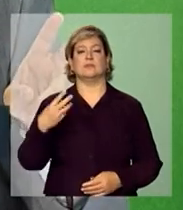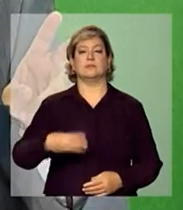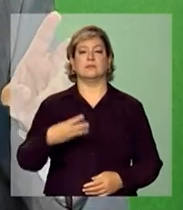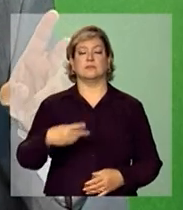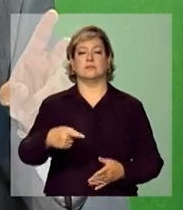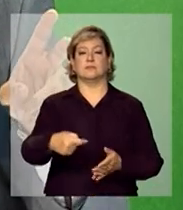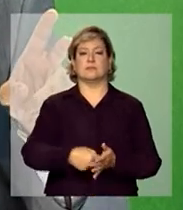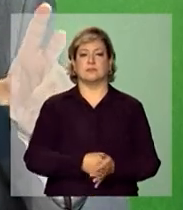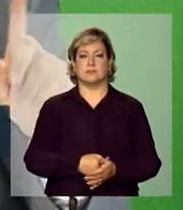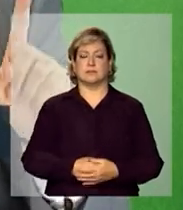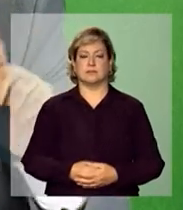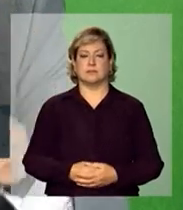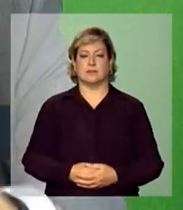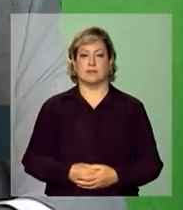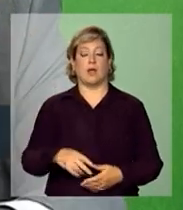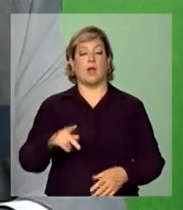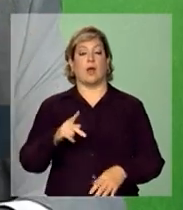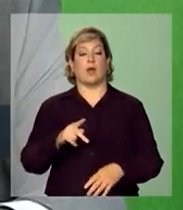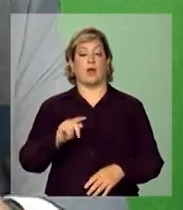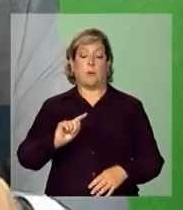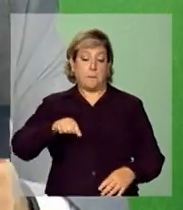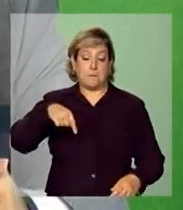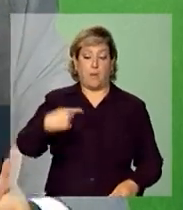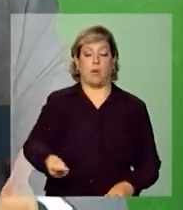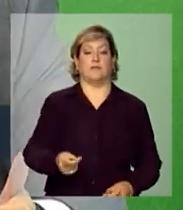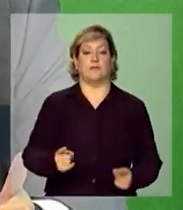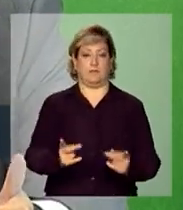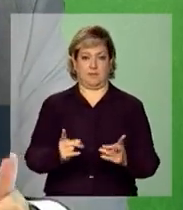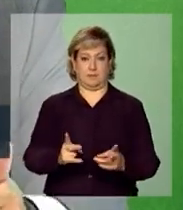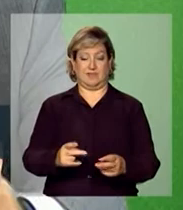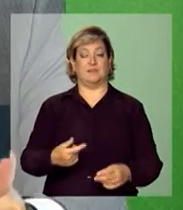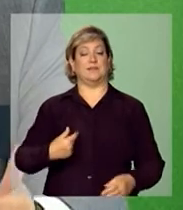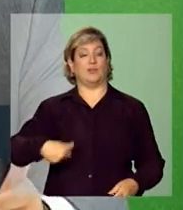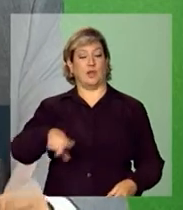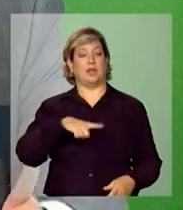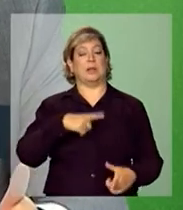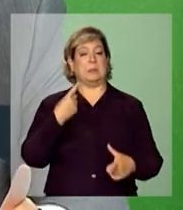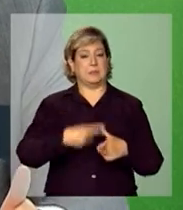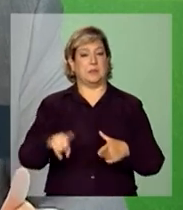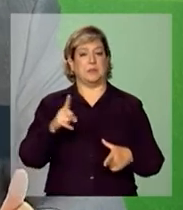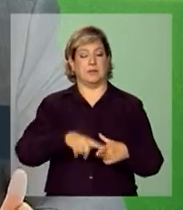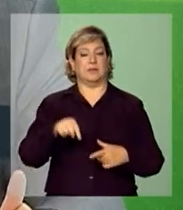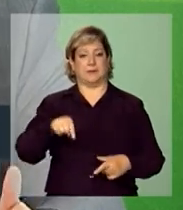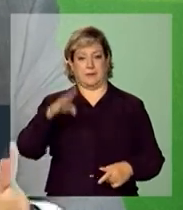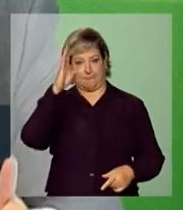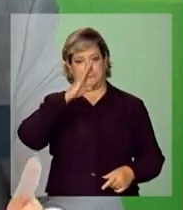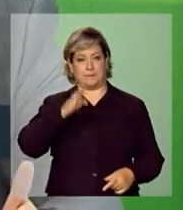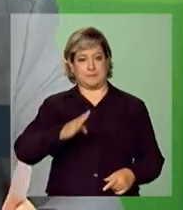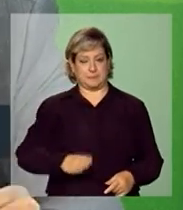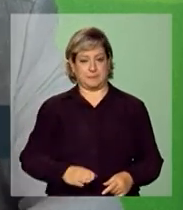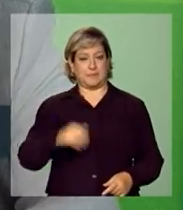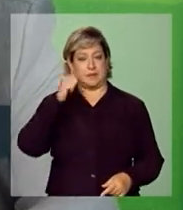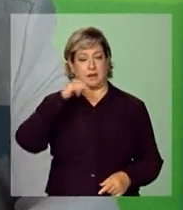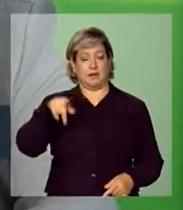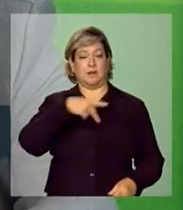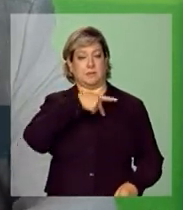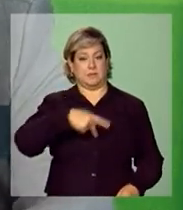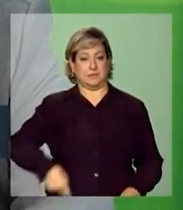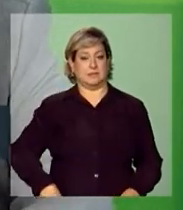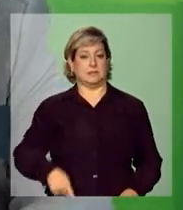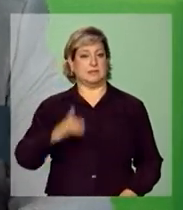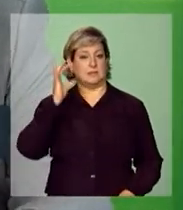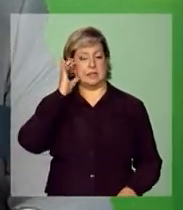era o pós-venda nós temos um grande problema de atendimento no pós-venda brasileiro uma presidente também mencionou